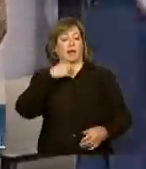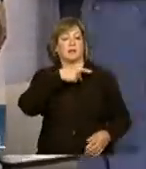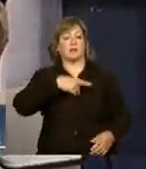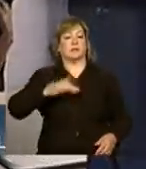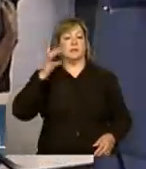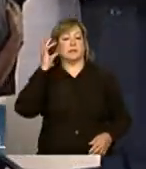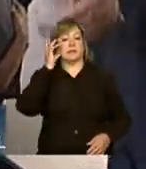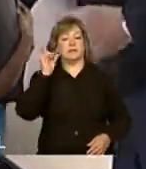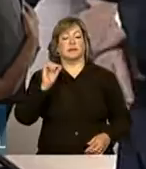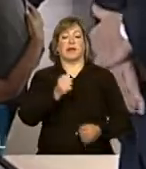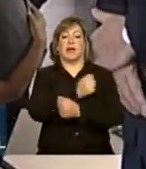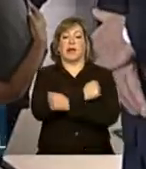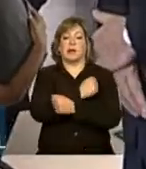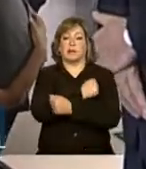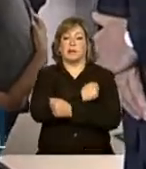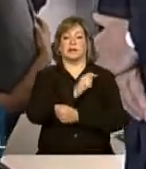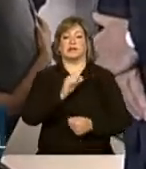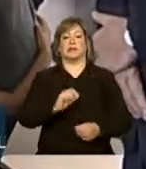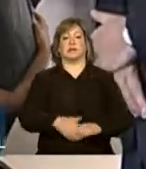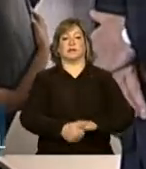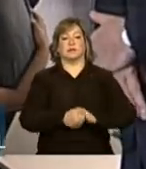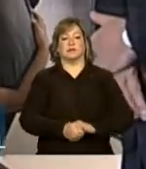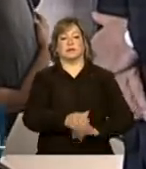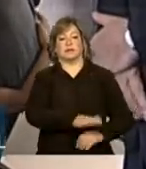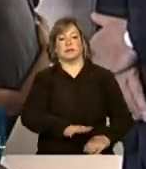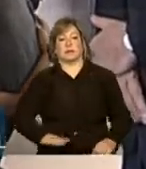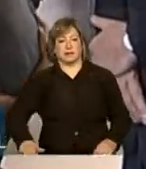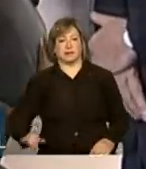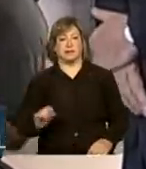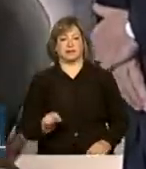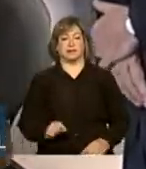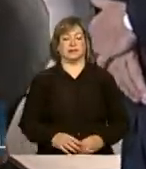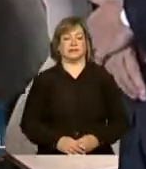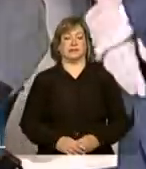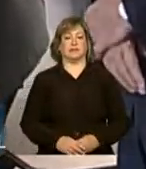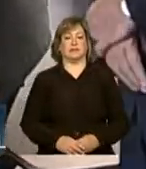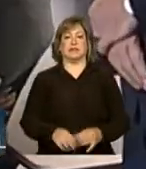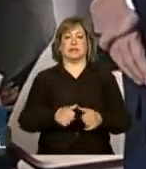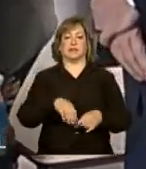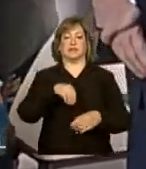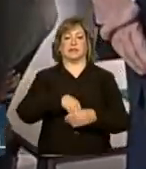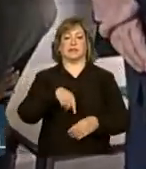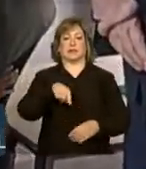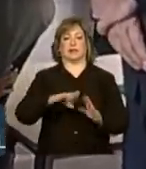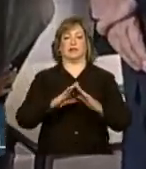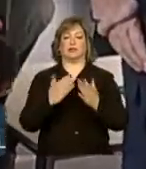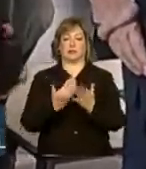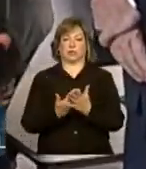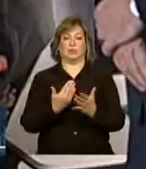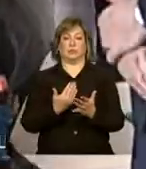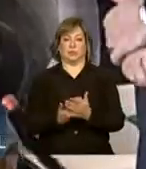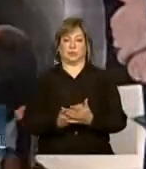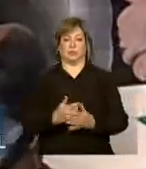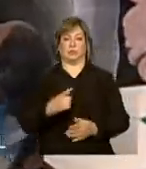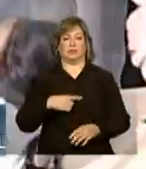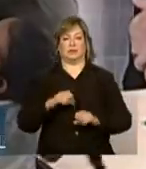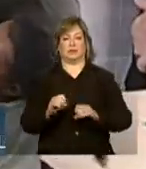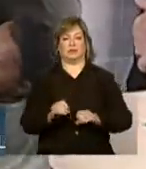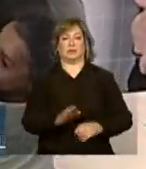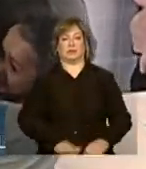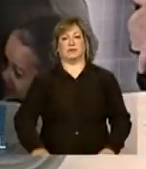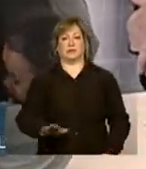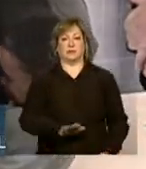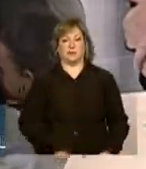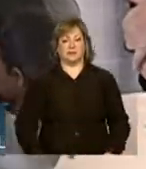então, abraça, cumprimenta aí crianças que estão matriculadas nessa unidade de educação